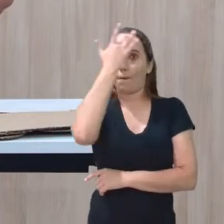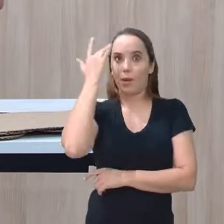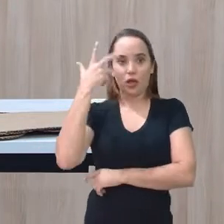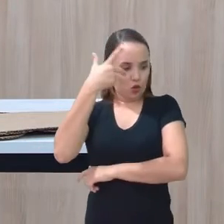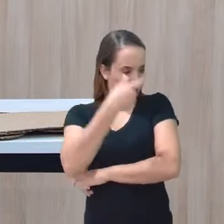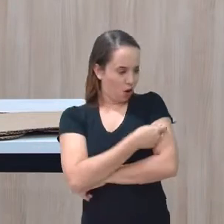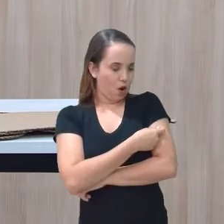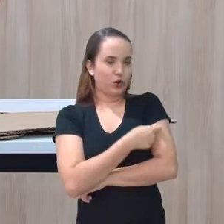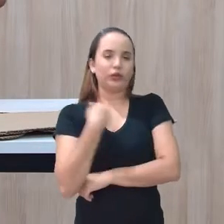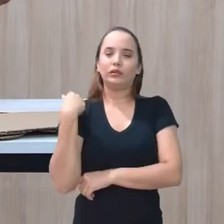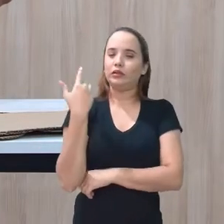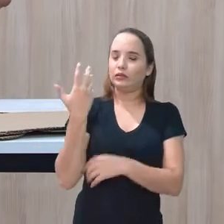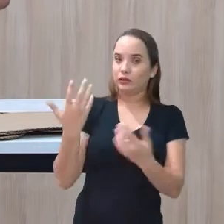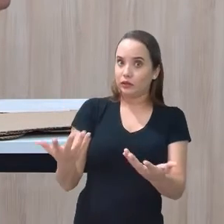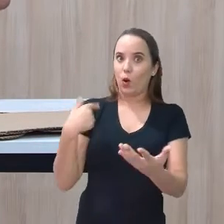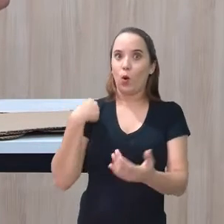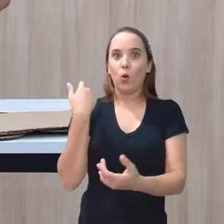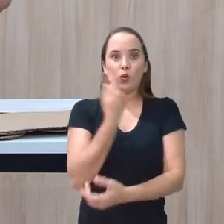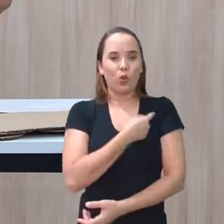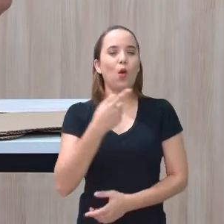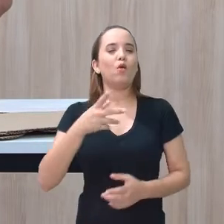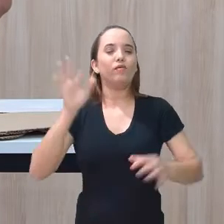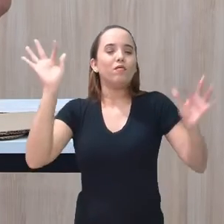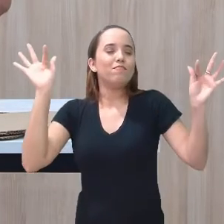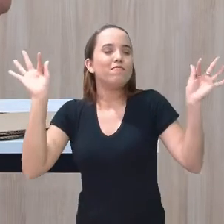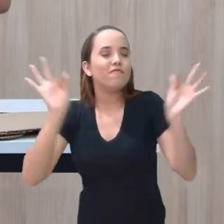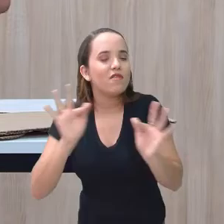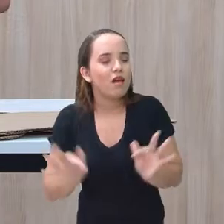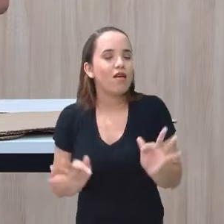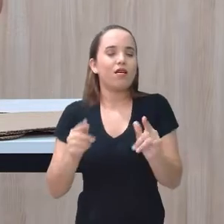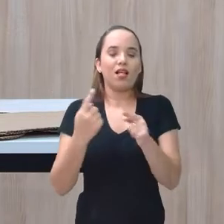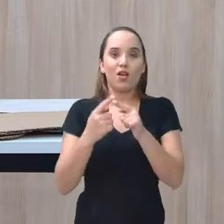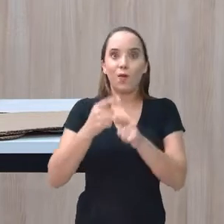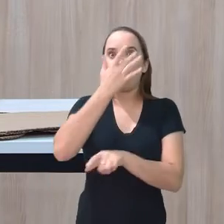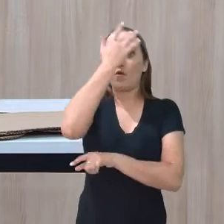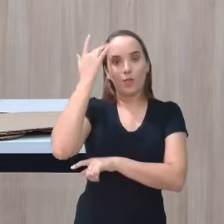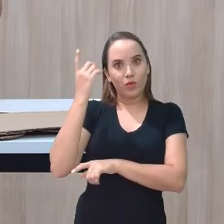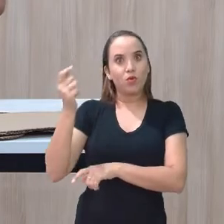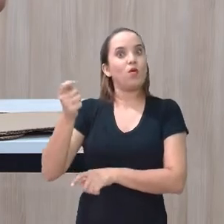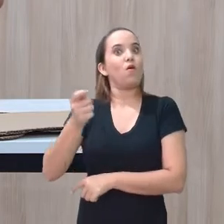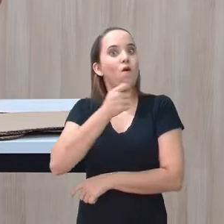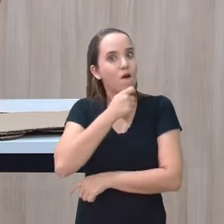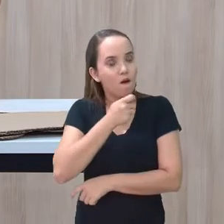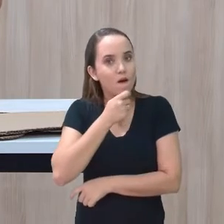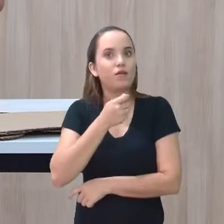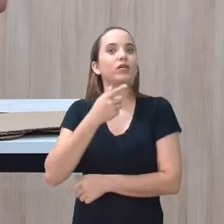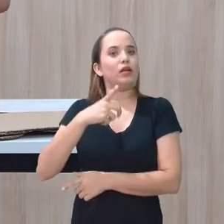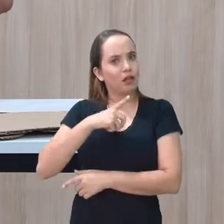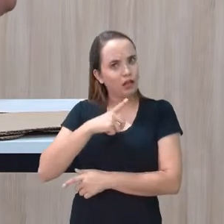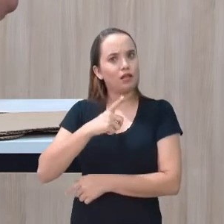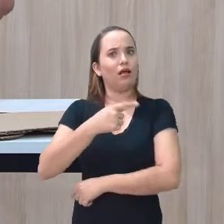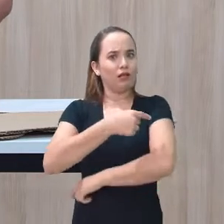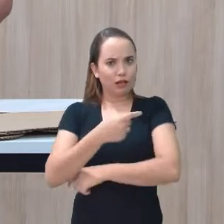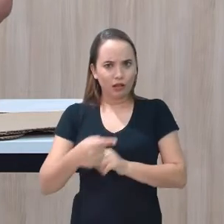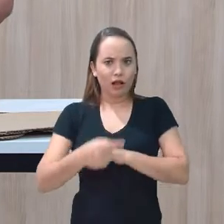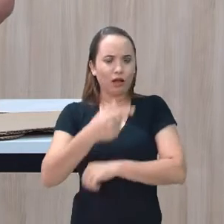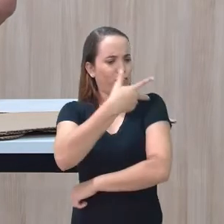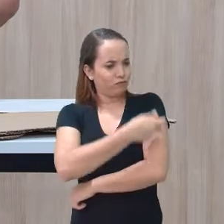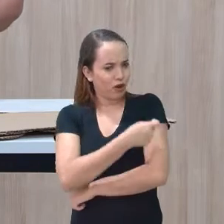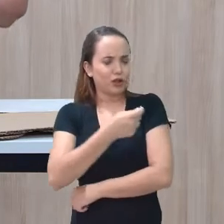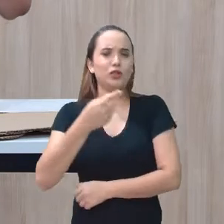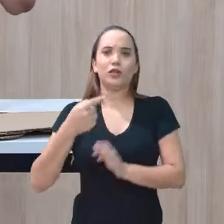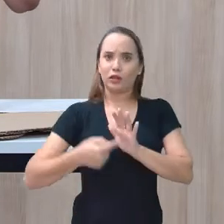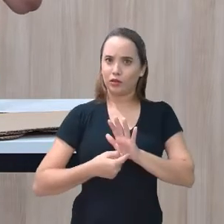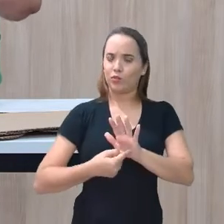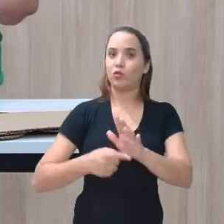ficamos muito felizes que a quantidade de pessoas vacinadas já está aí, demonstrando para a gente um número bem